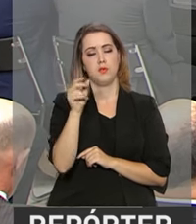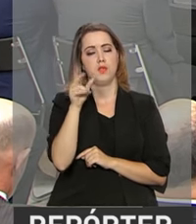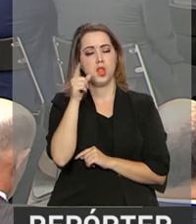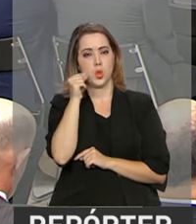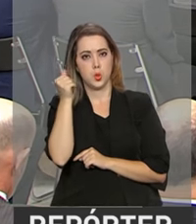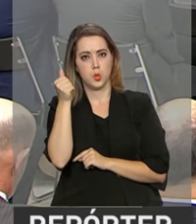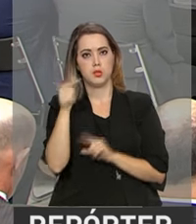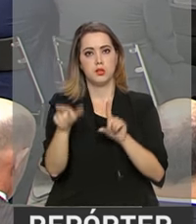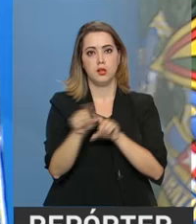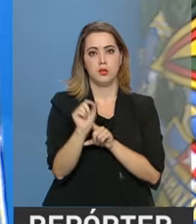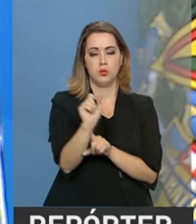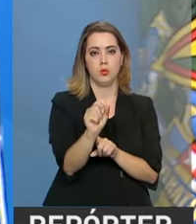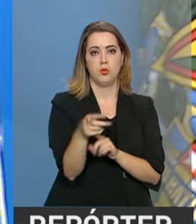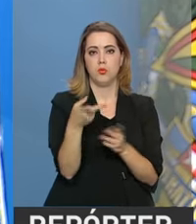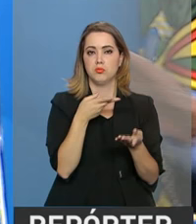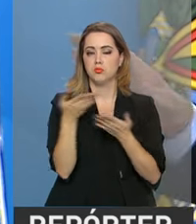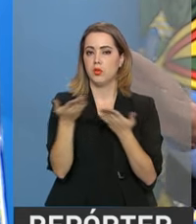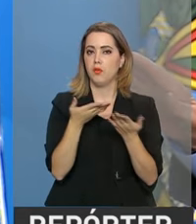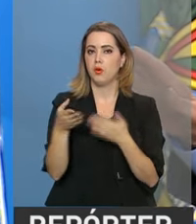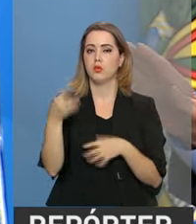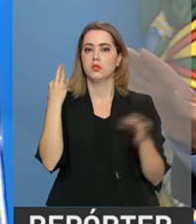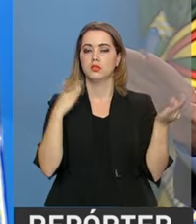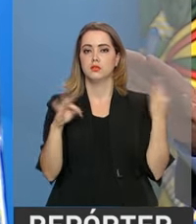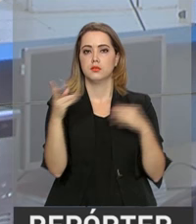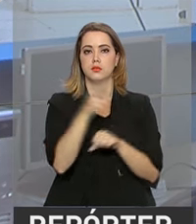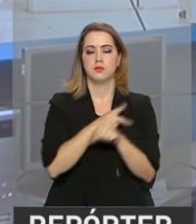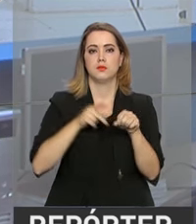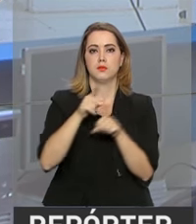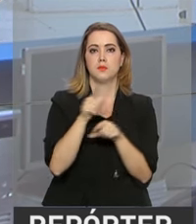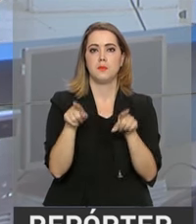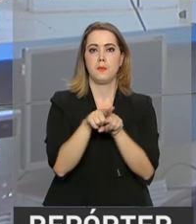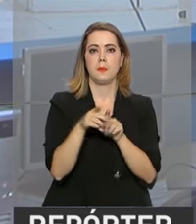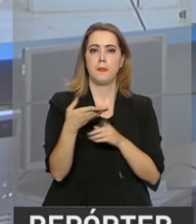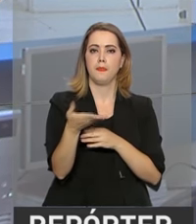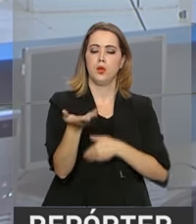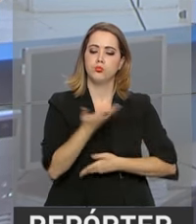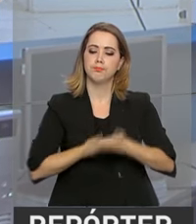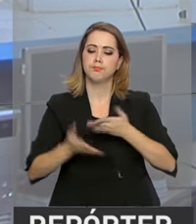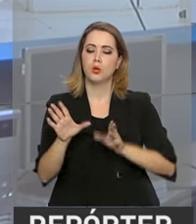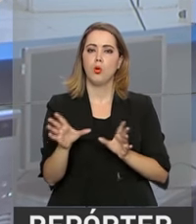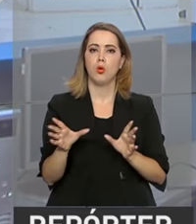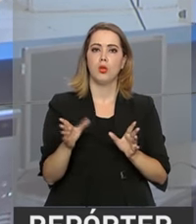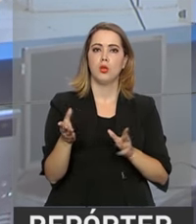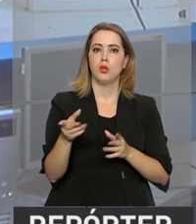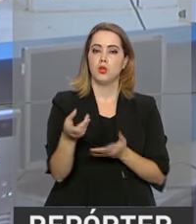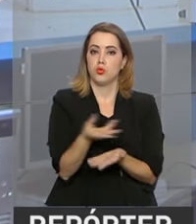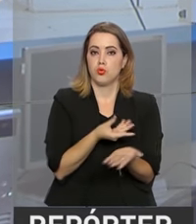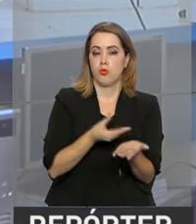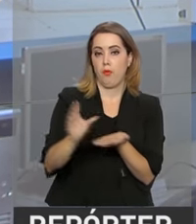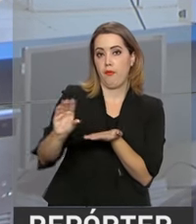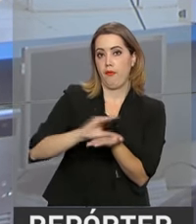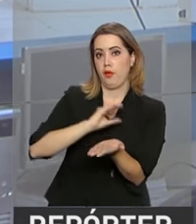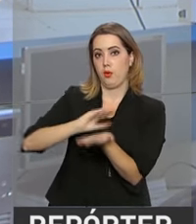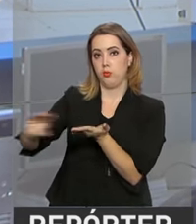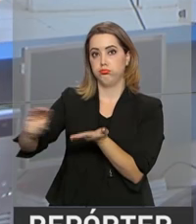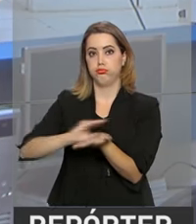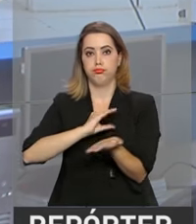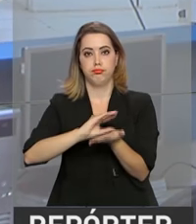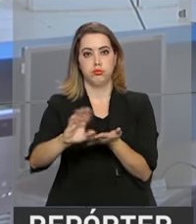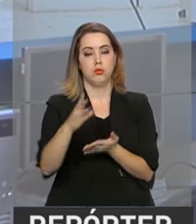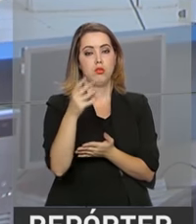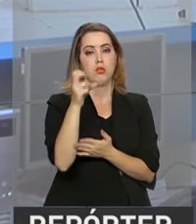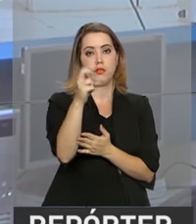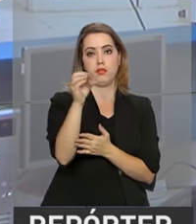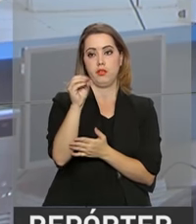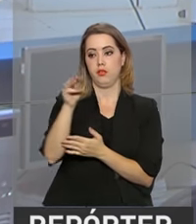ele fez um balanço do turismo do país. Segundo o novo ministro, o setor movimentou só em 2014 quase 500 bilhões